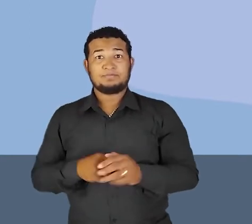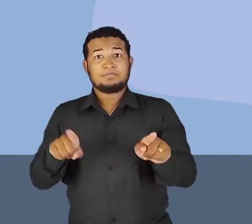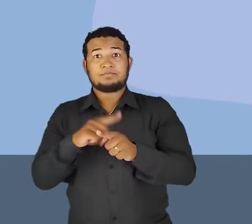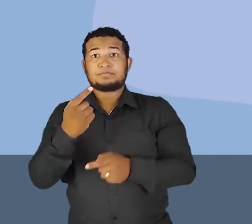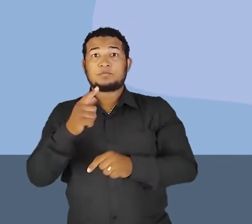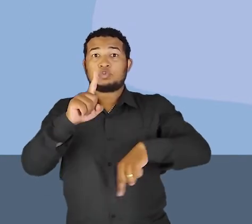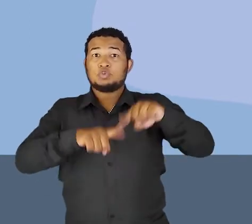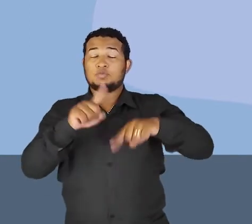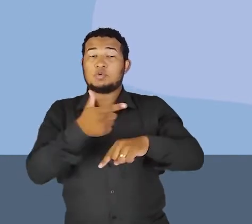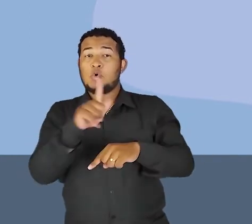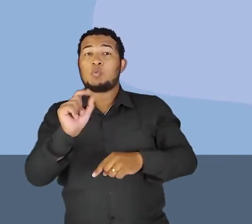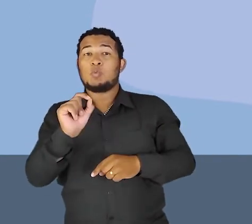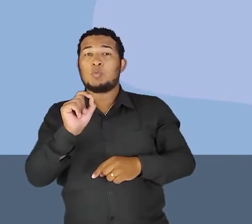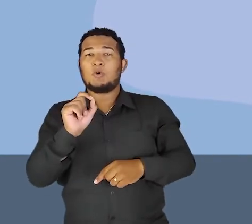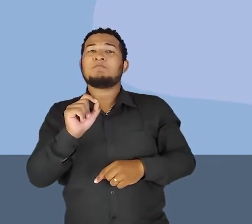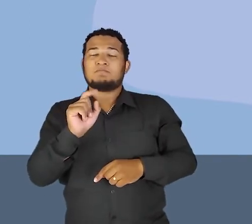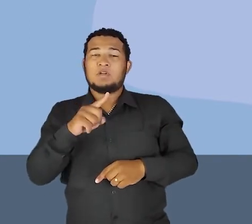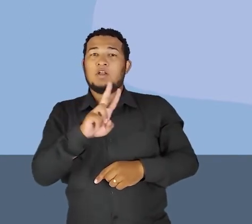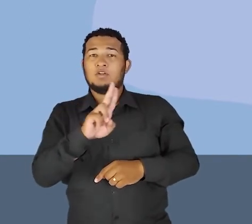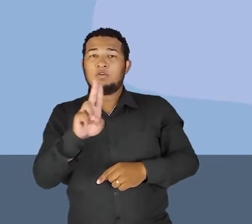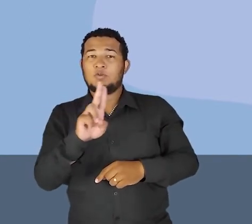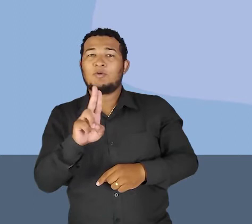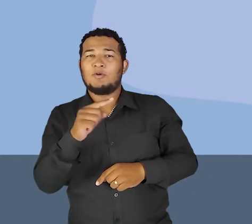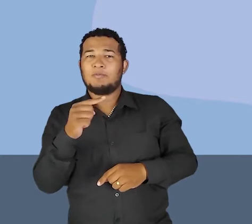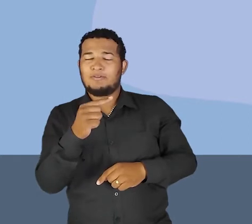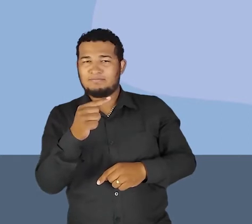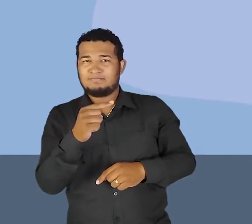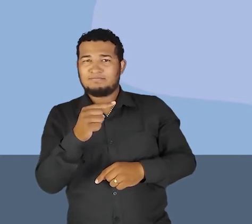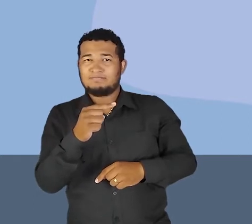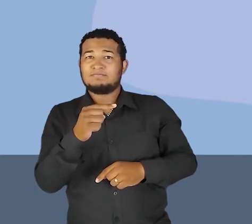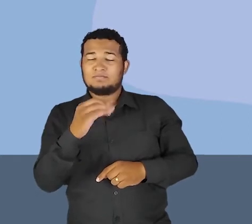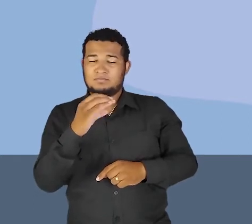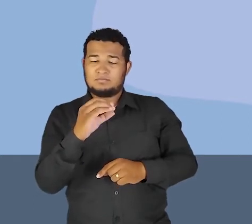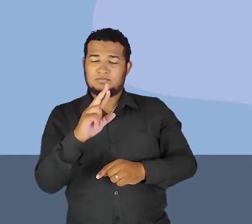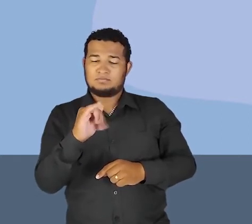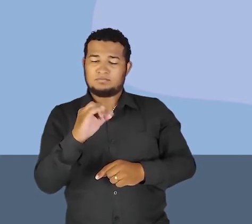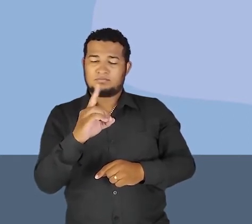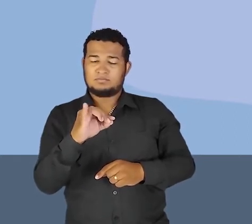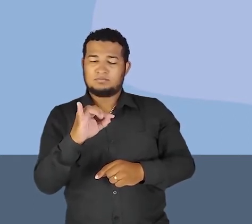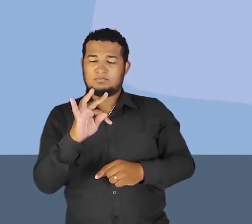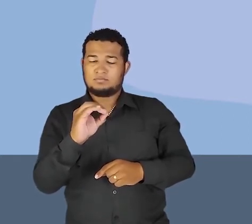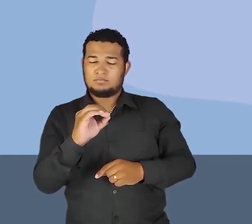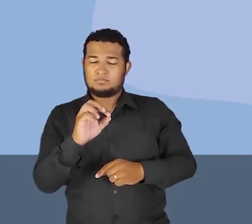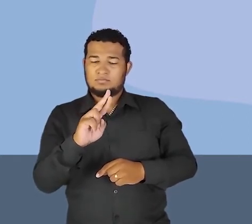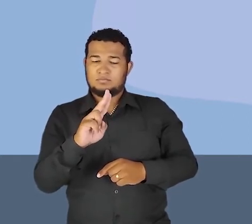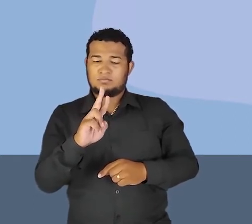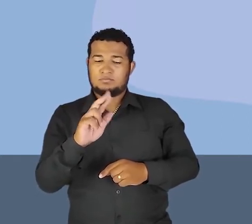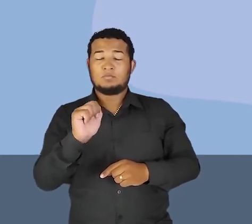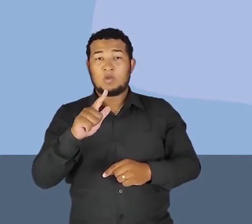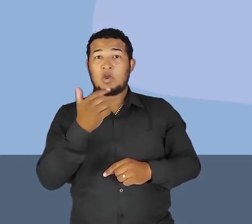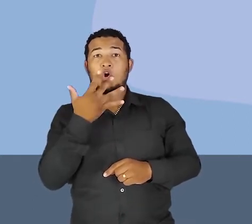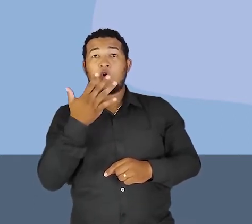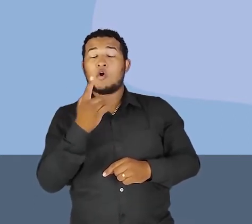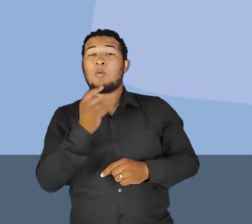elemento que nós vamos ver aí seria a questão do crédito rural, o último tópicozinho amarelo